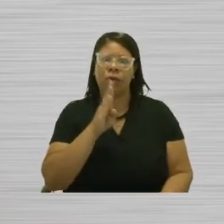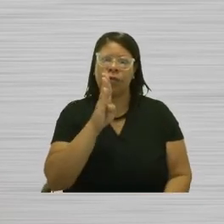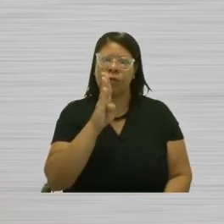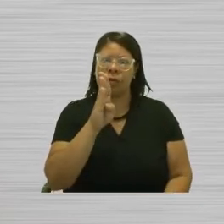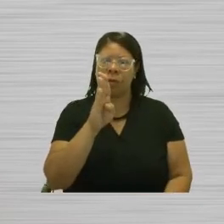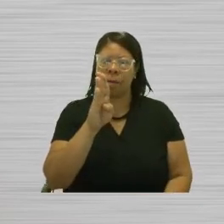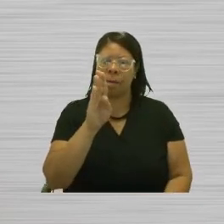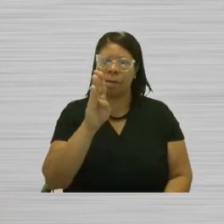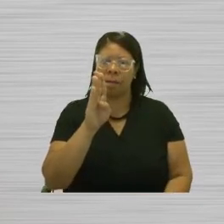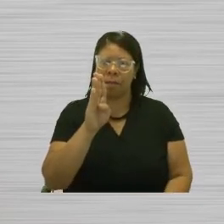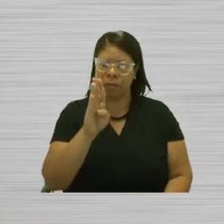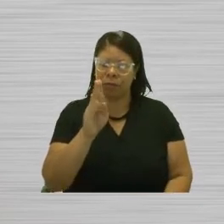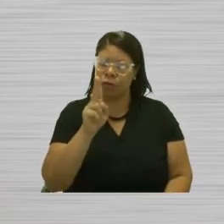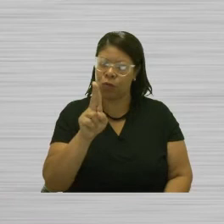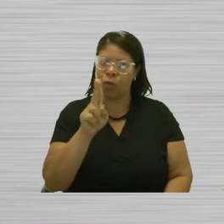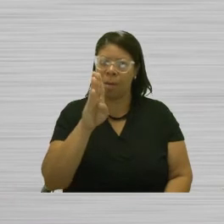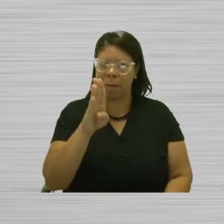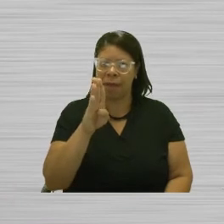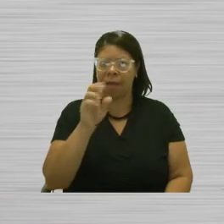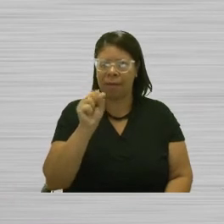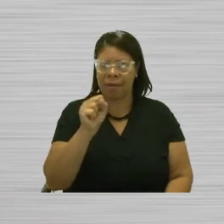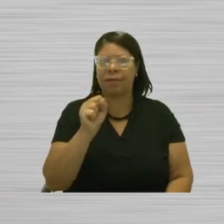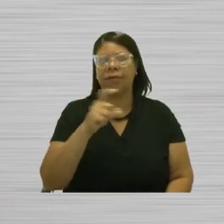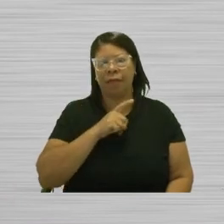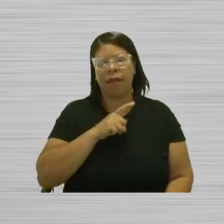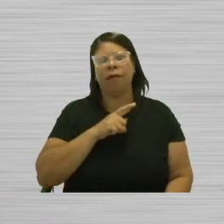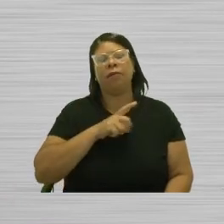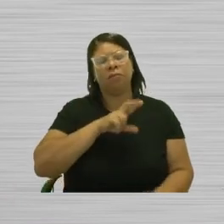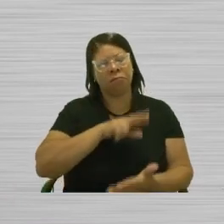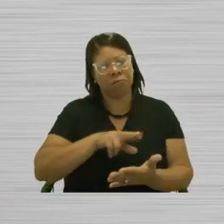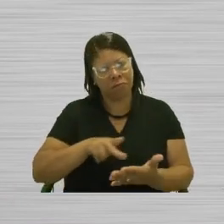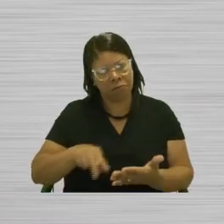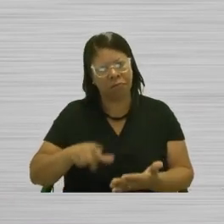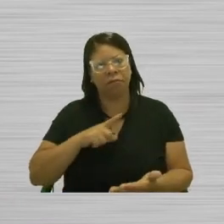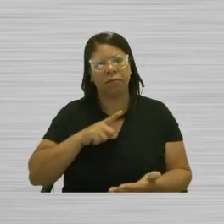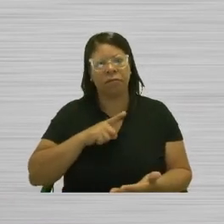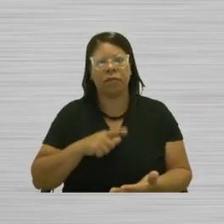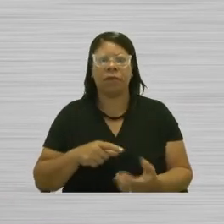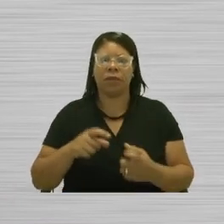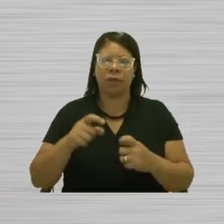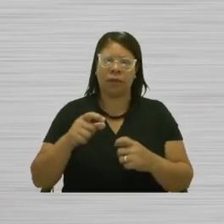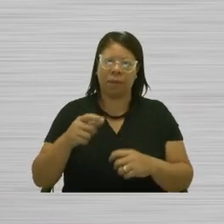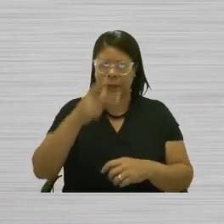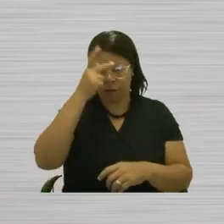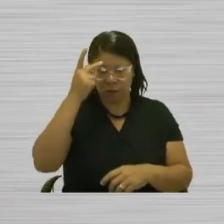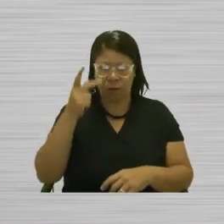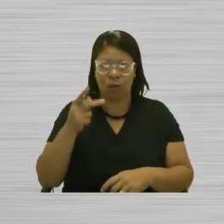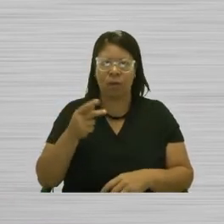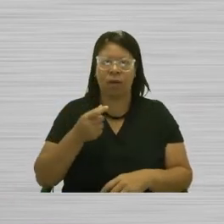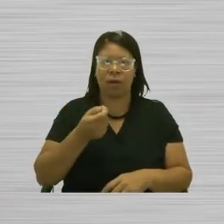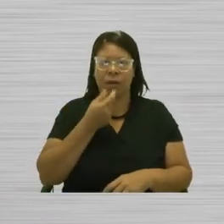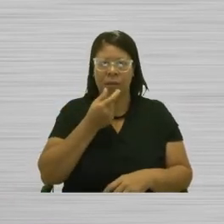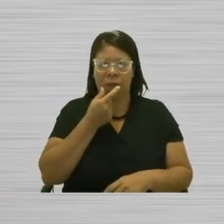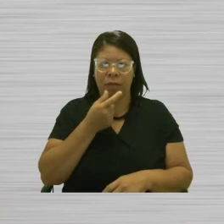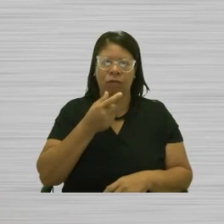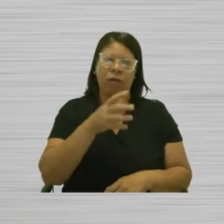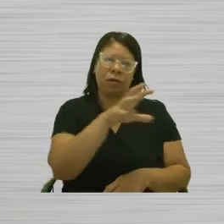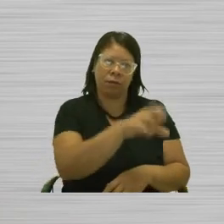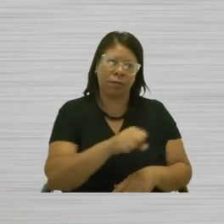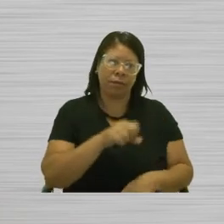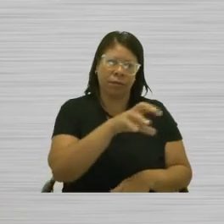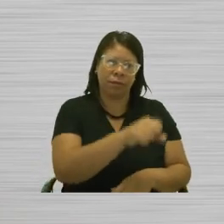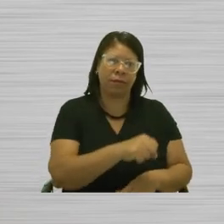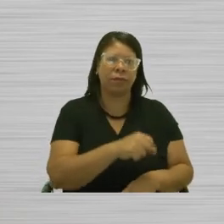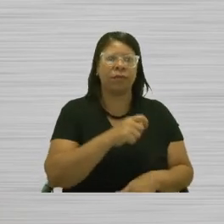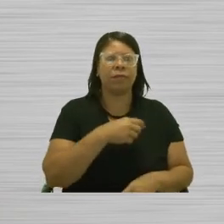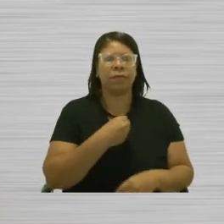com farmácias, dispensário. Nós tivemos um atendimento de medicamentos dispensados no